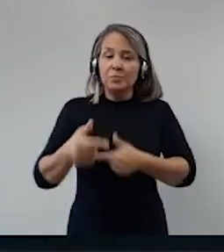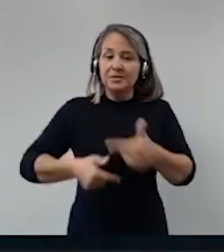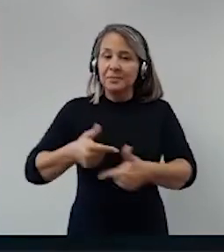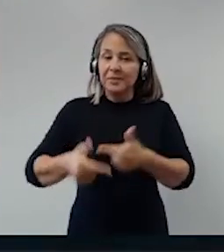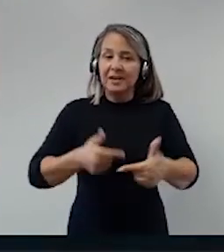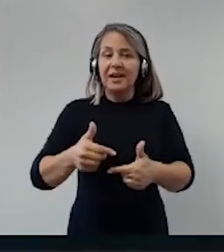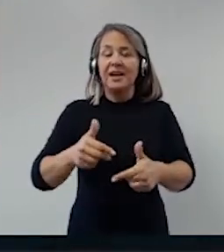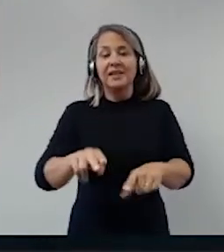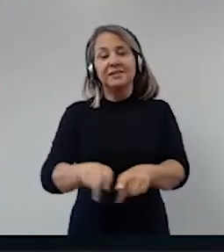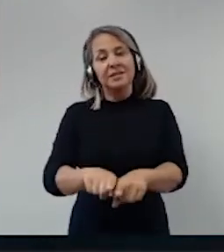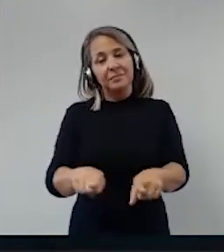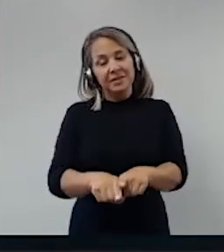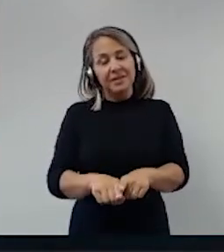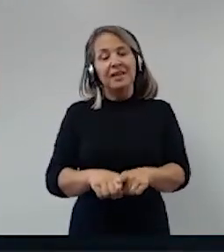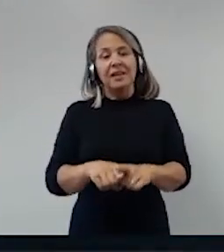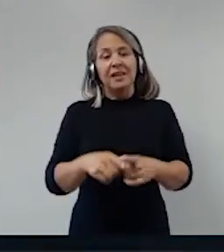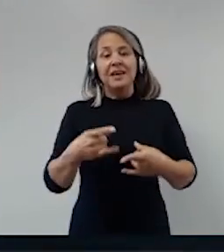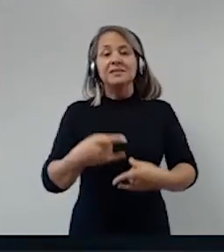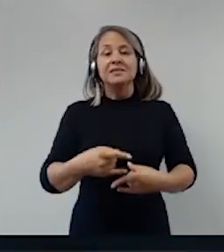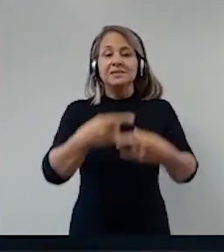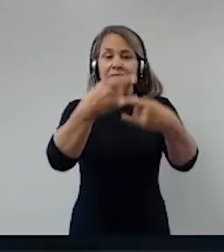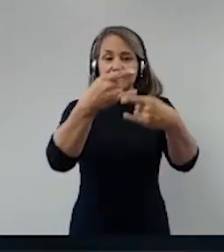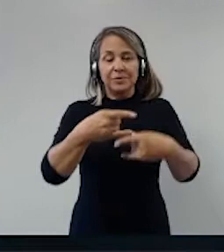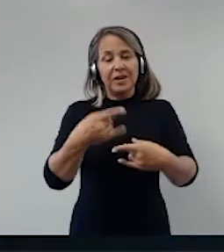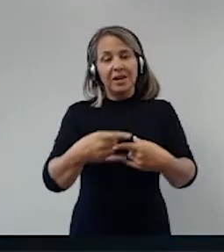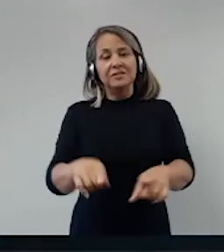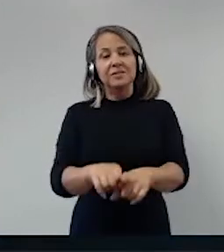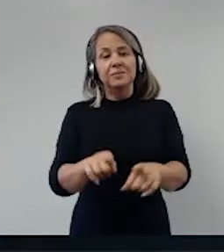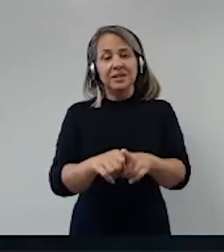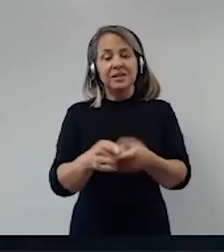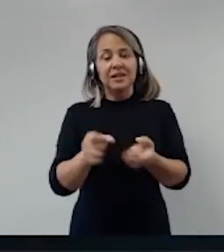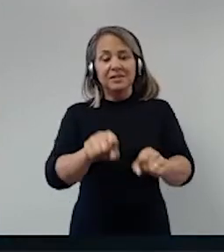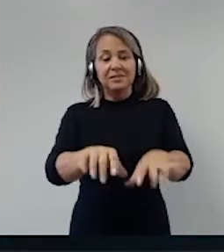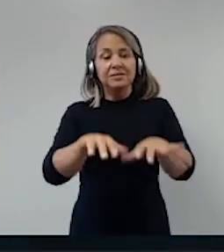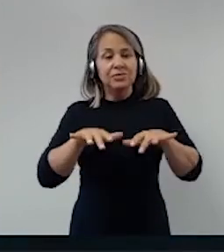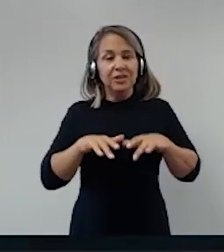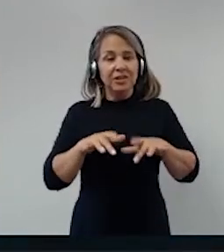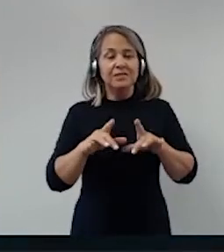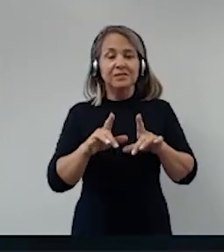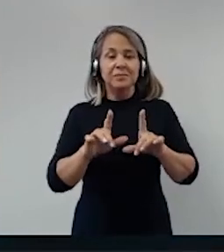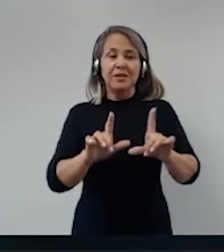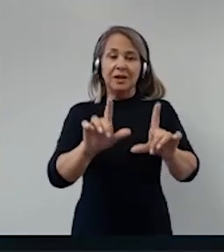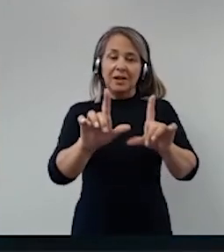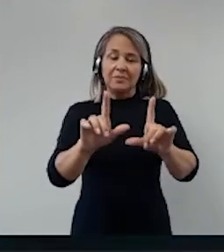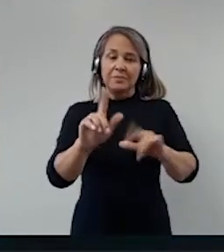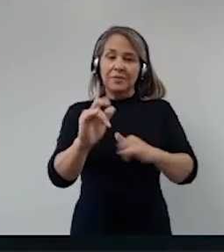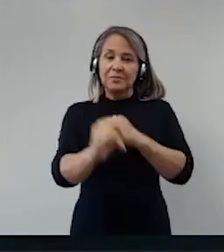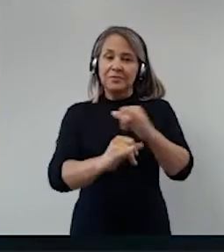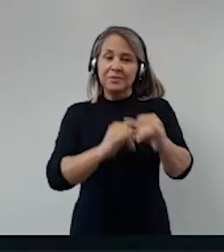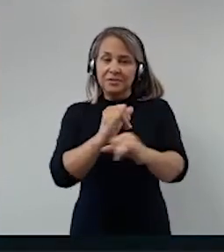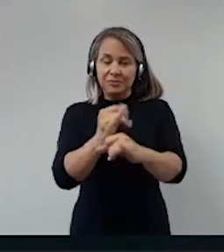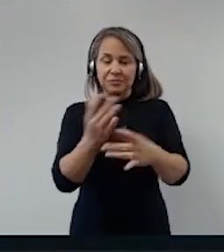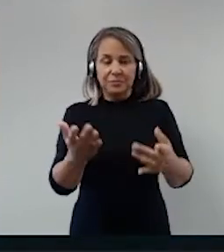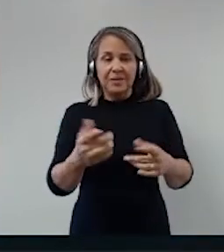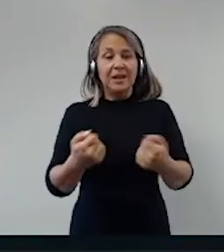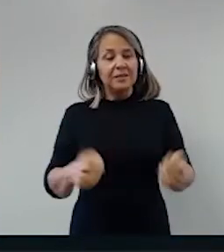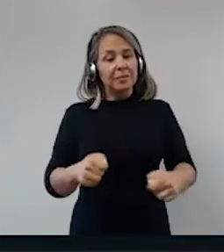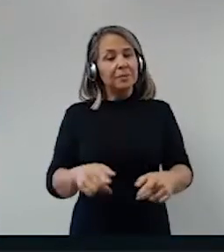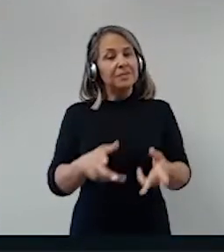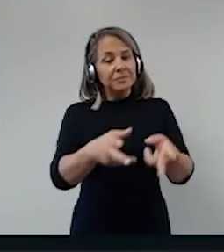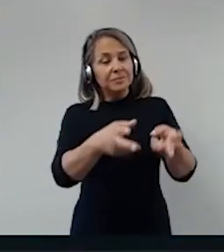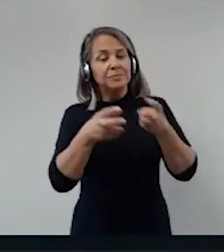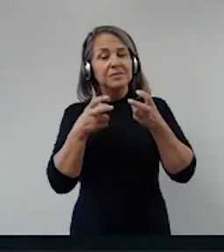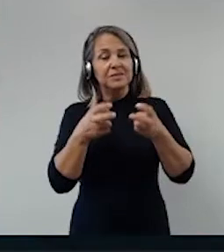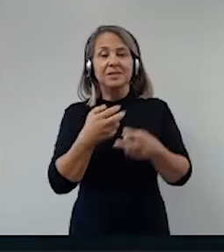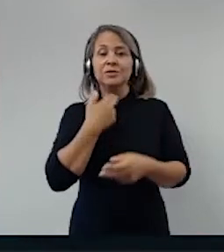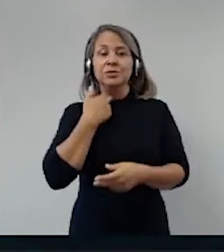por videoconferência ou não, mas a gente não pode também deixar de observar o quanto que isso não